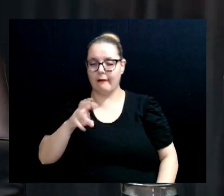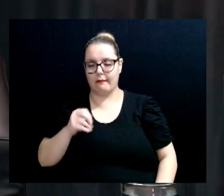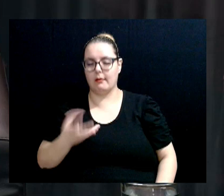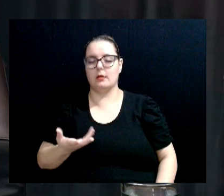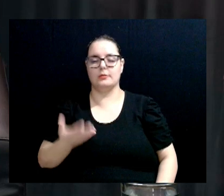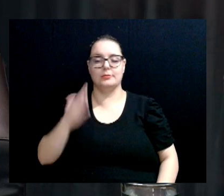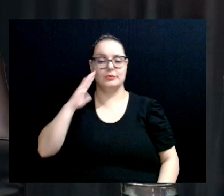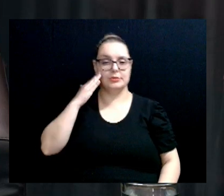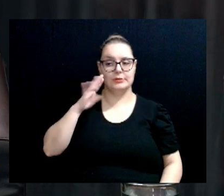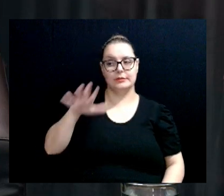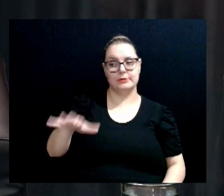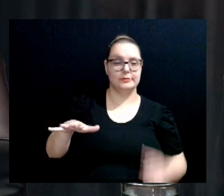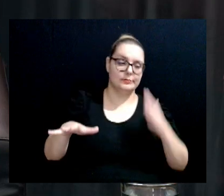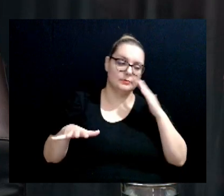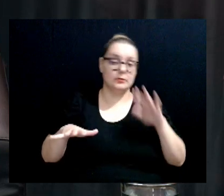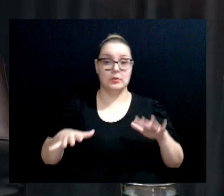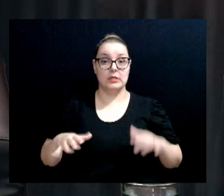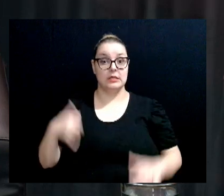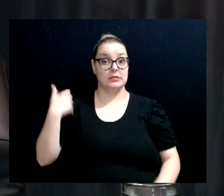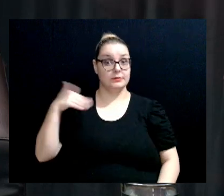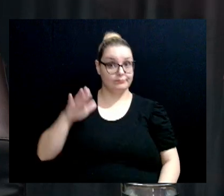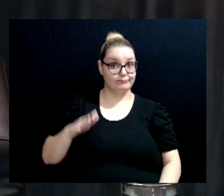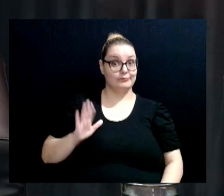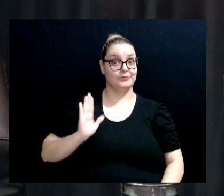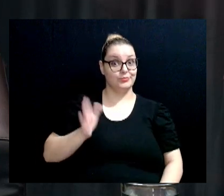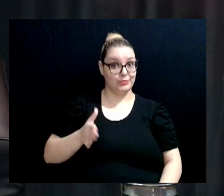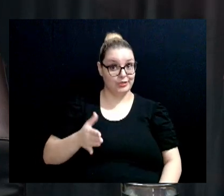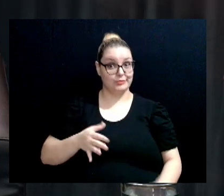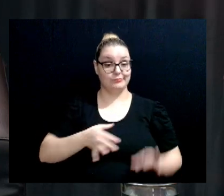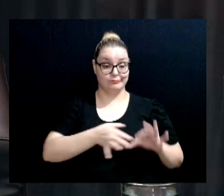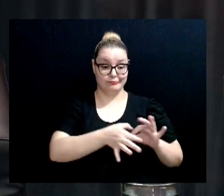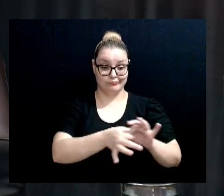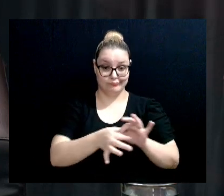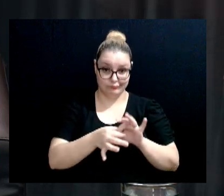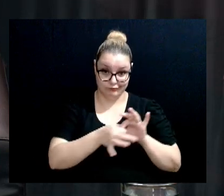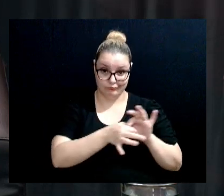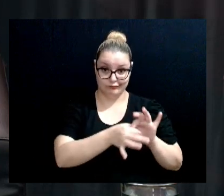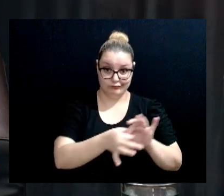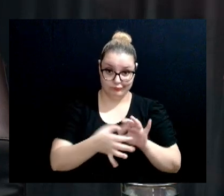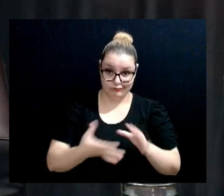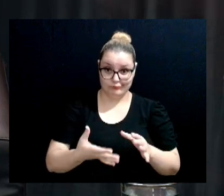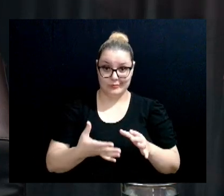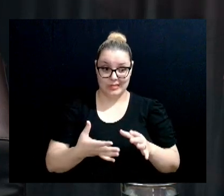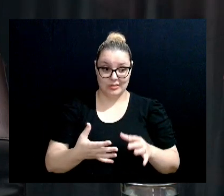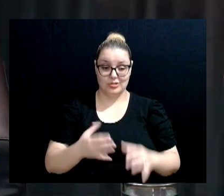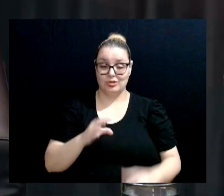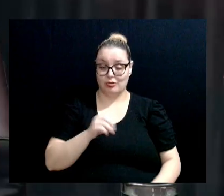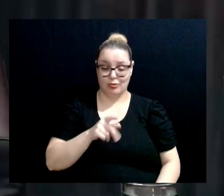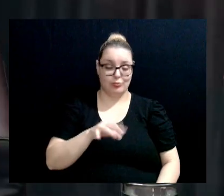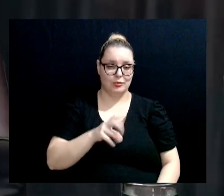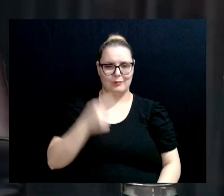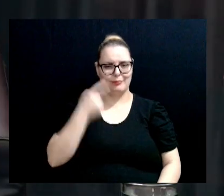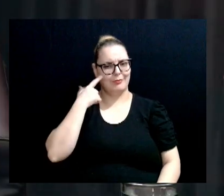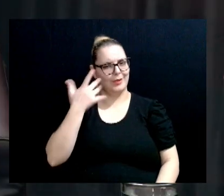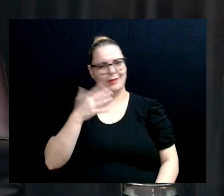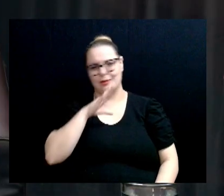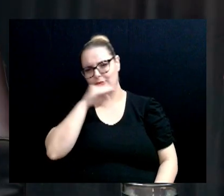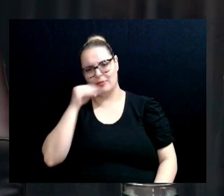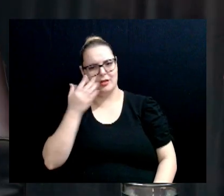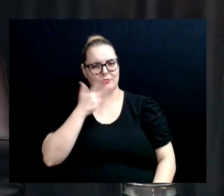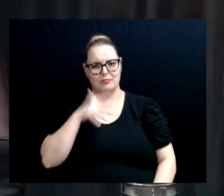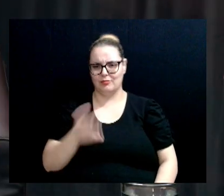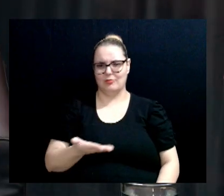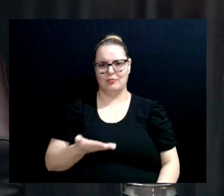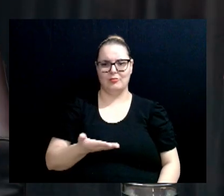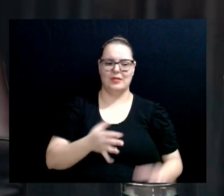para o adulto isso já entra, né, num ciclo ali de compulsão, imagina para uma criança, para um adolescente, um jovem ali, um começo de